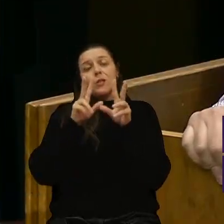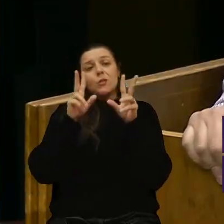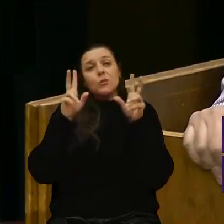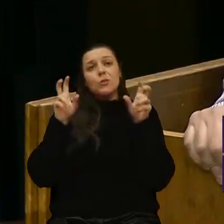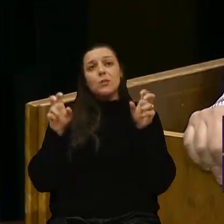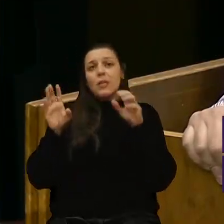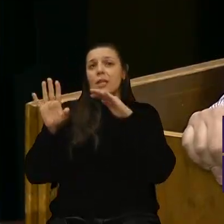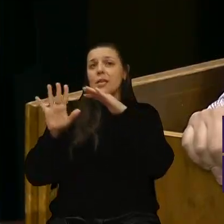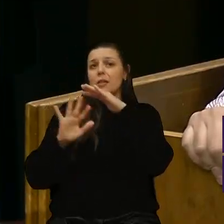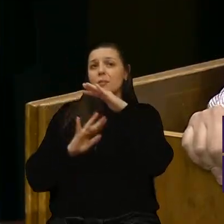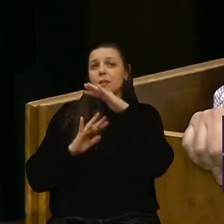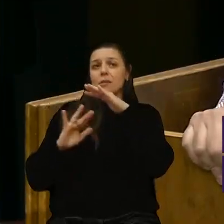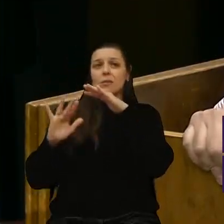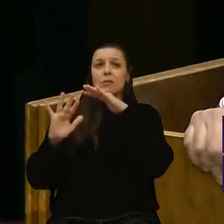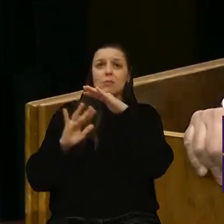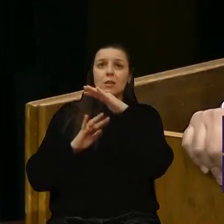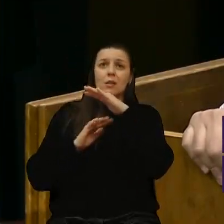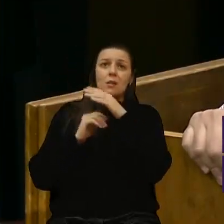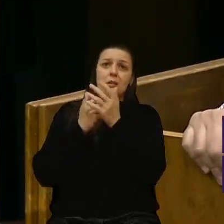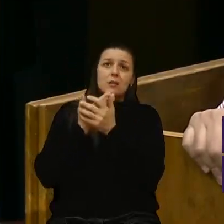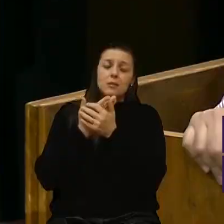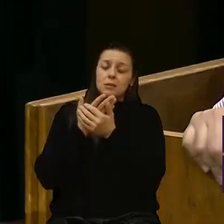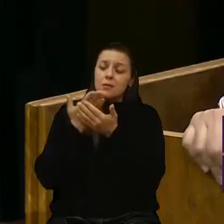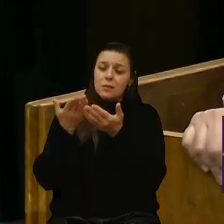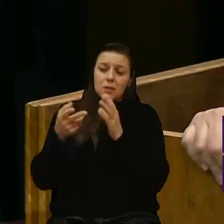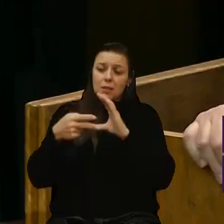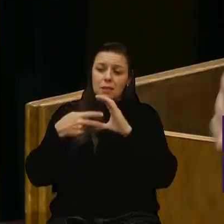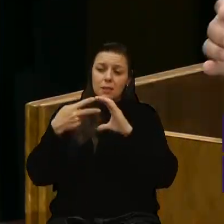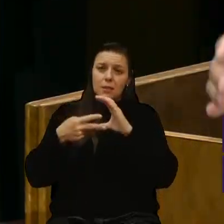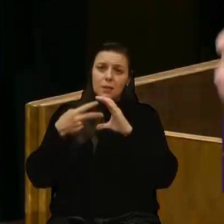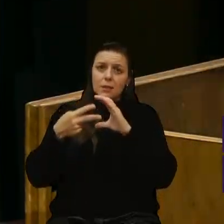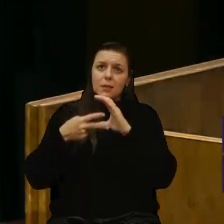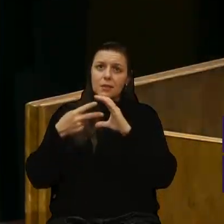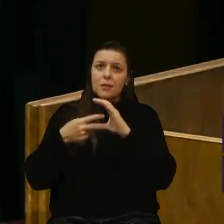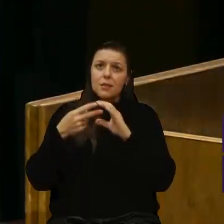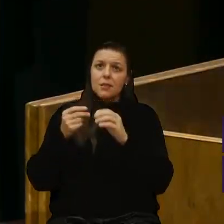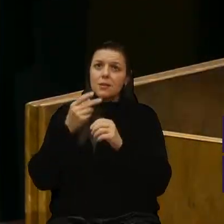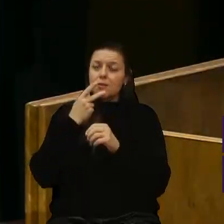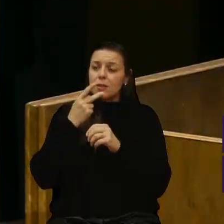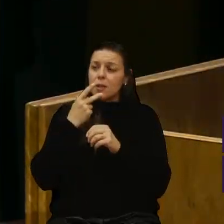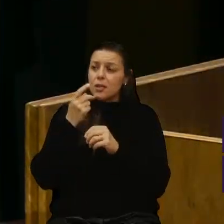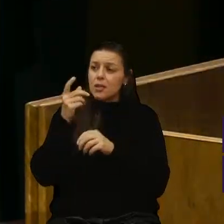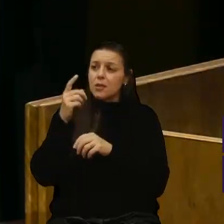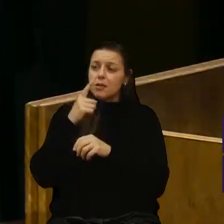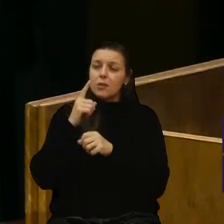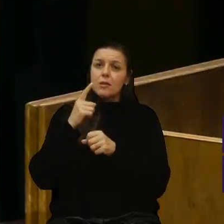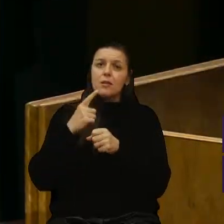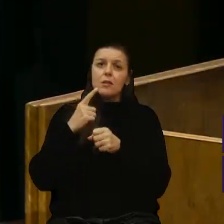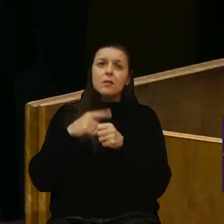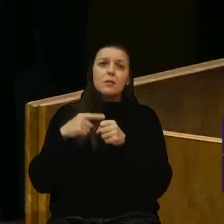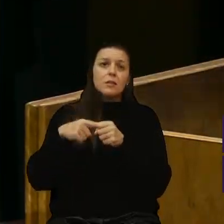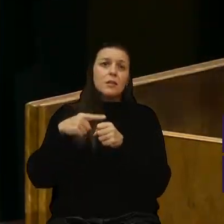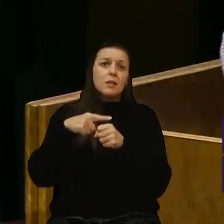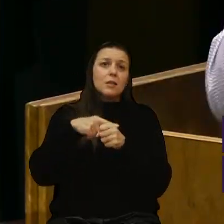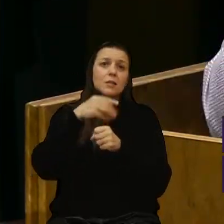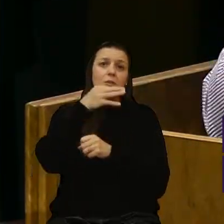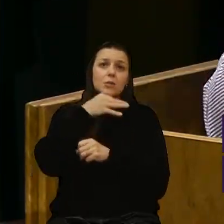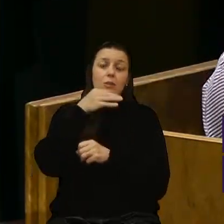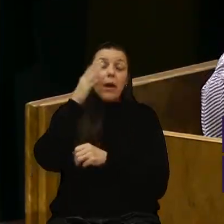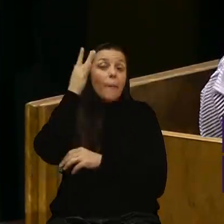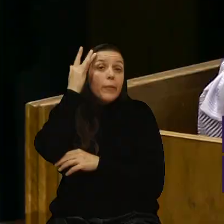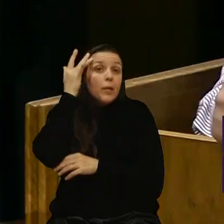dos refugiados, quando aqui nessa casa se diz que o município de Caxias do Sul, e